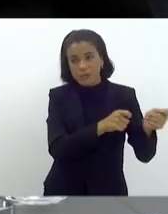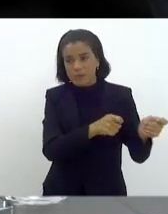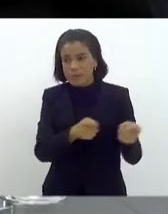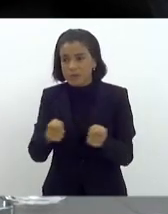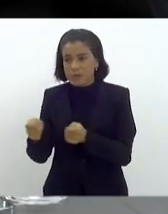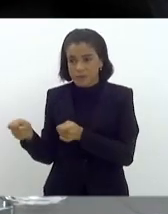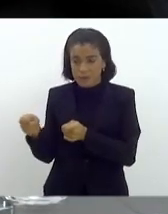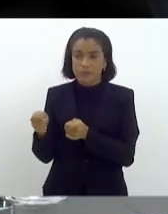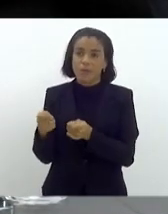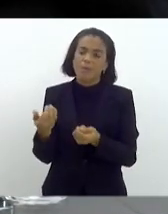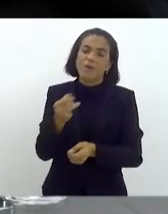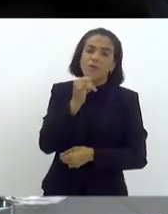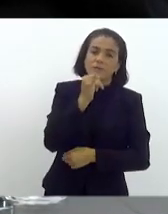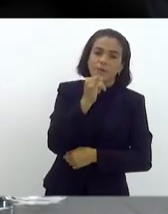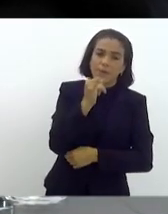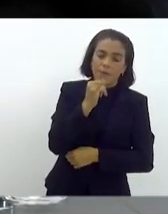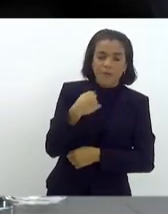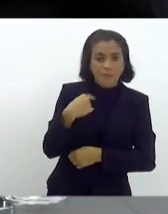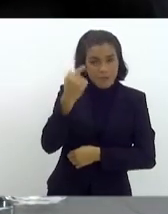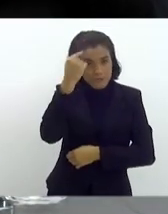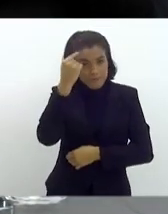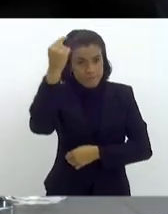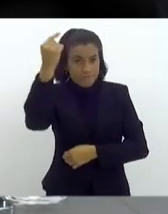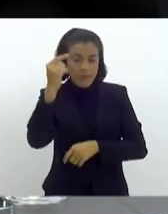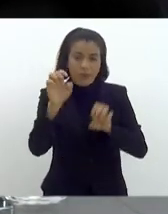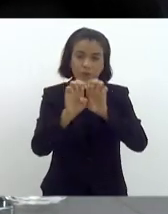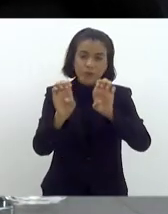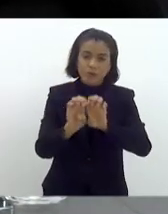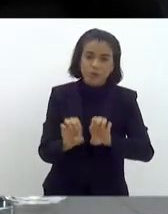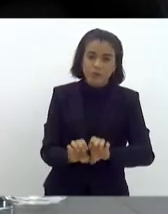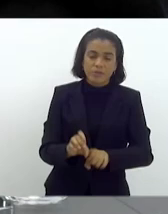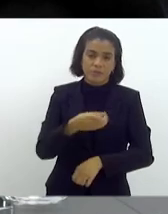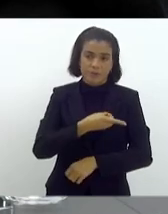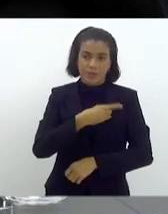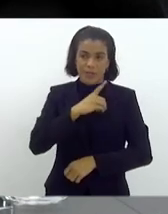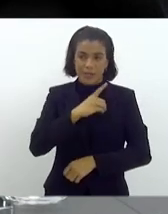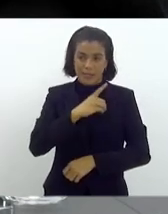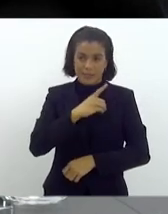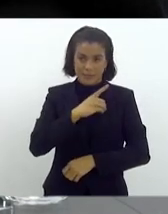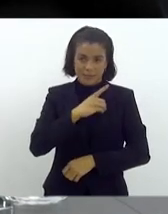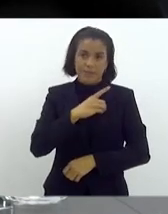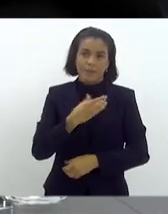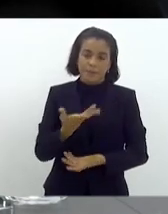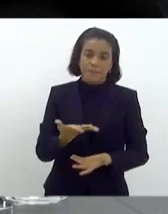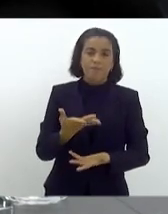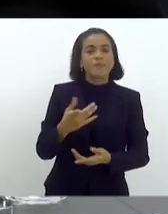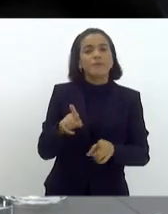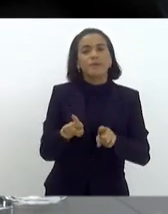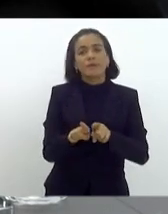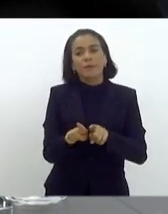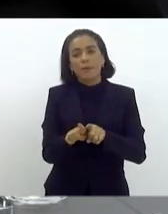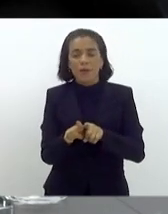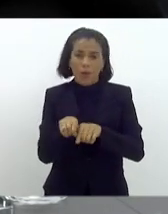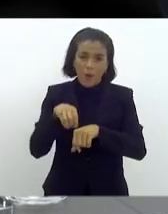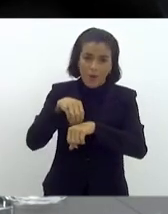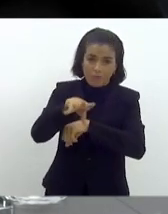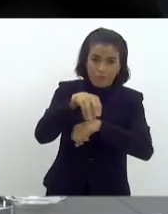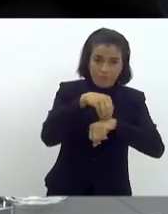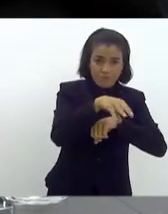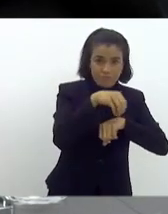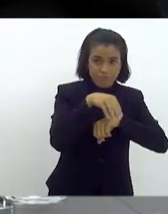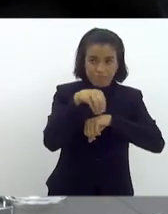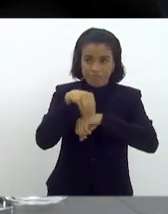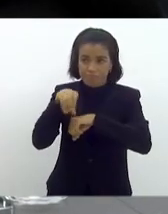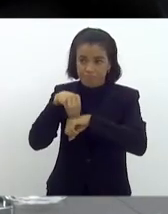então por exemplo quando a gente pensa numa estruturação de uma delegacia né um dos pontos que eu ia trazer para vocês mas